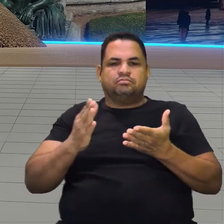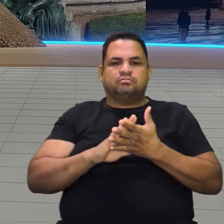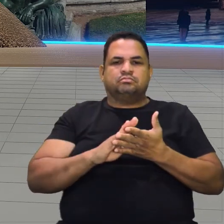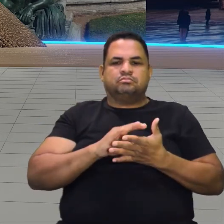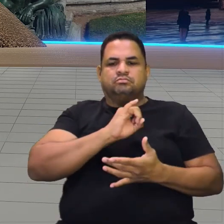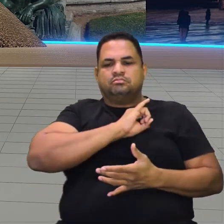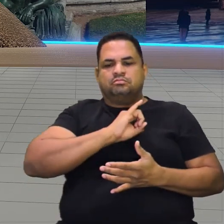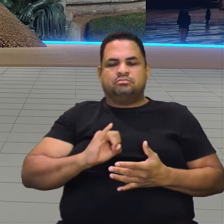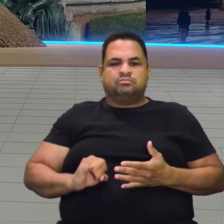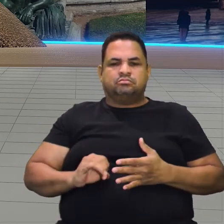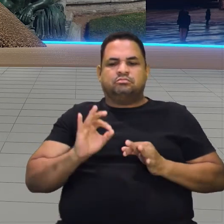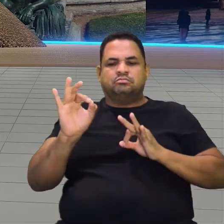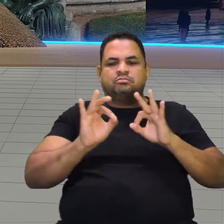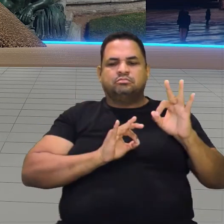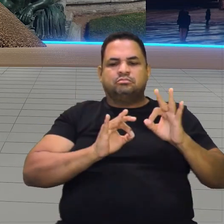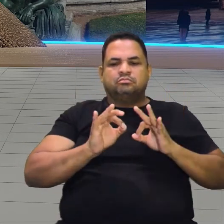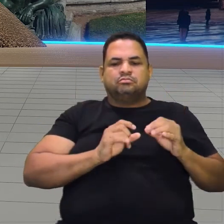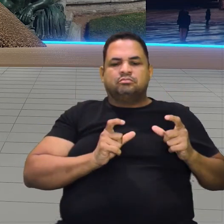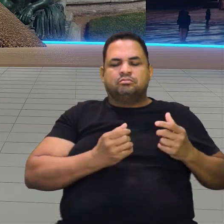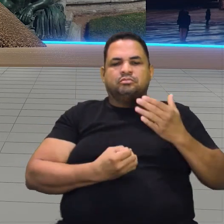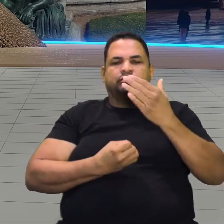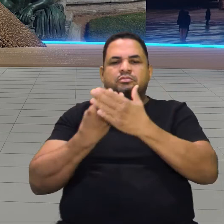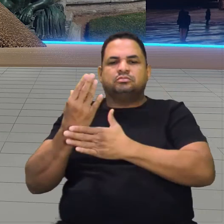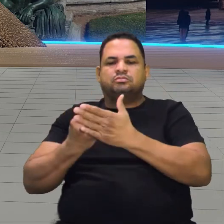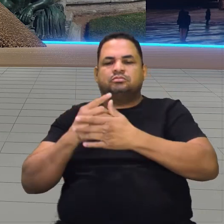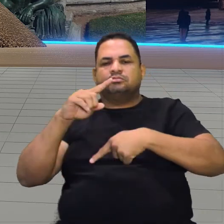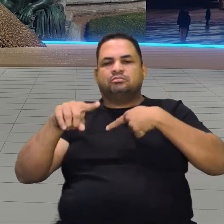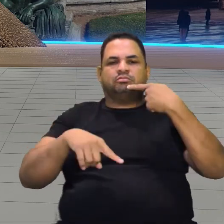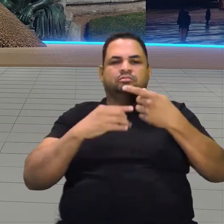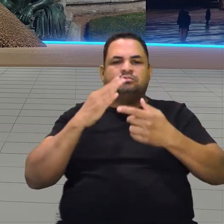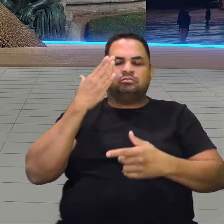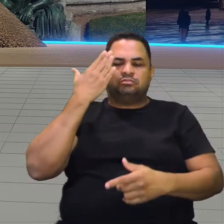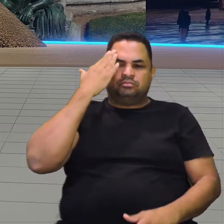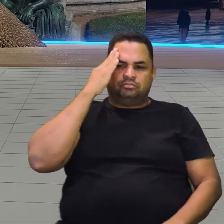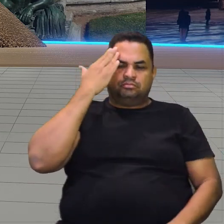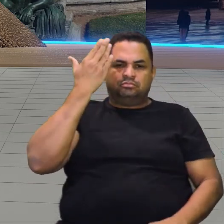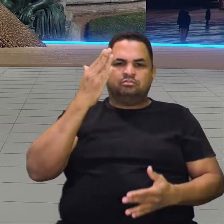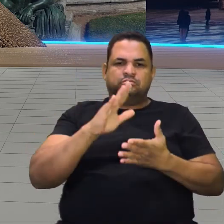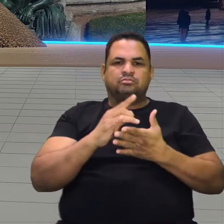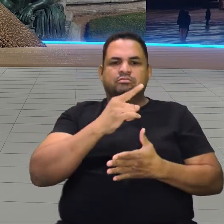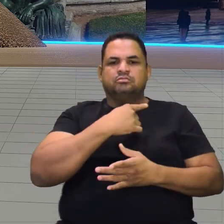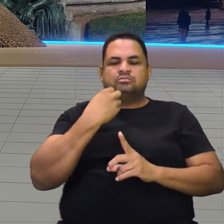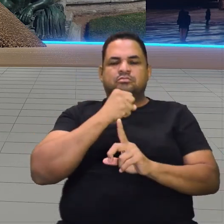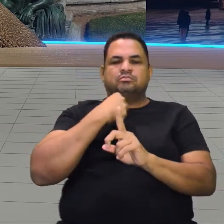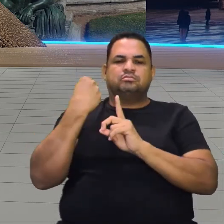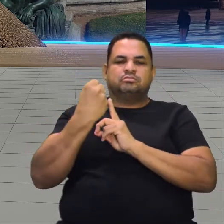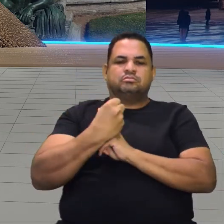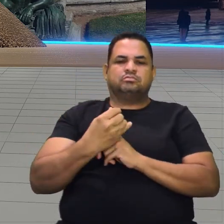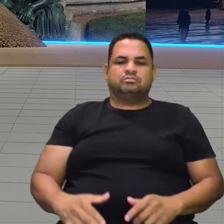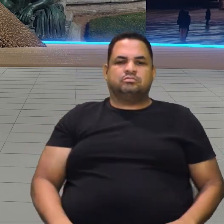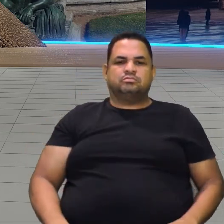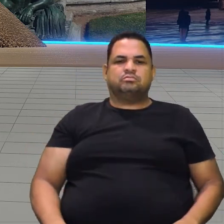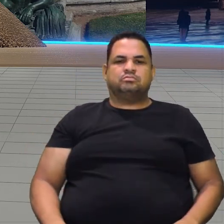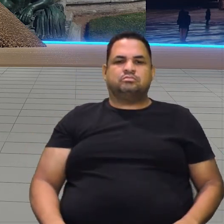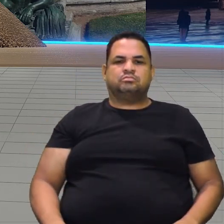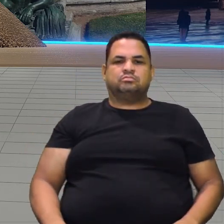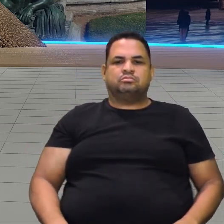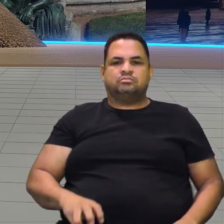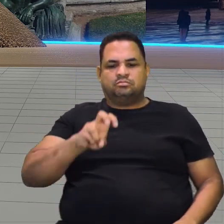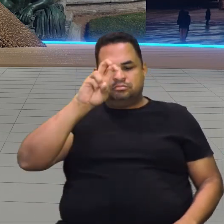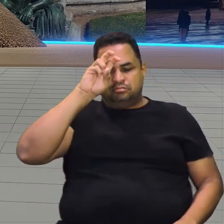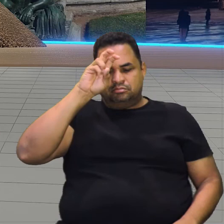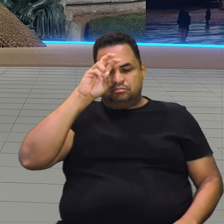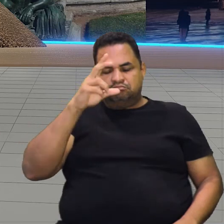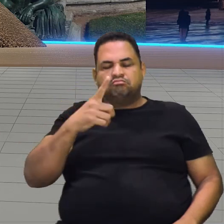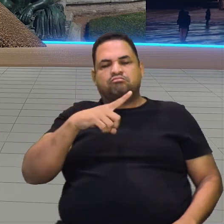impérios que vão ser feitos, que depois nós vamos entender a nossa sociedade. Os egípcios tiveram um momento